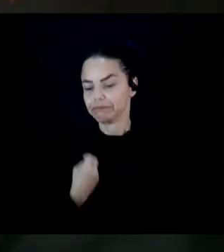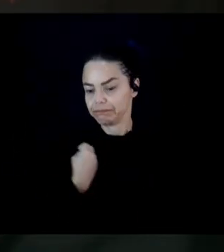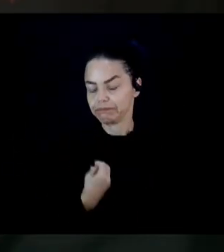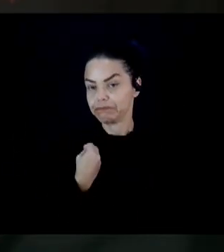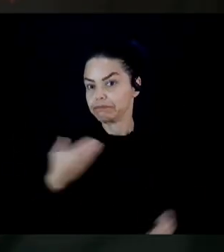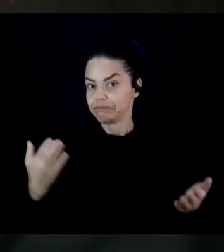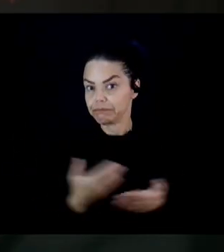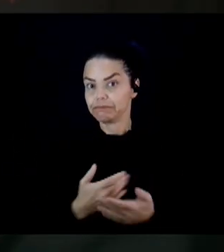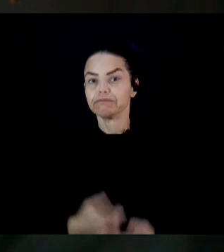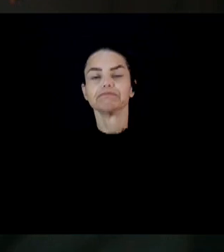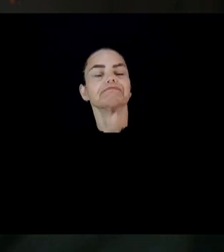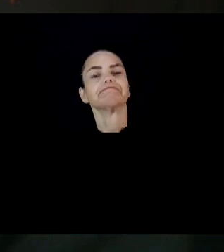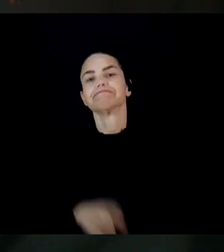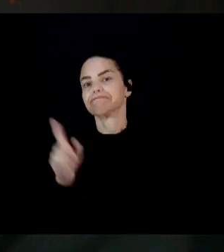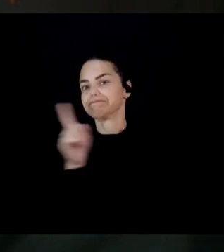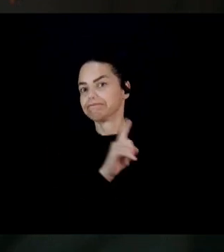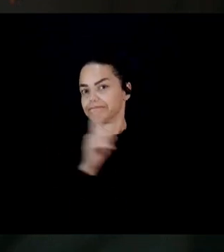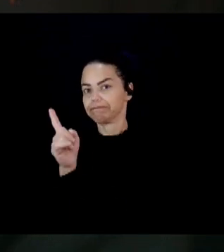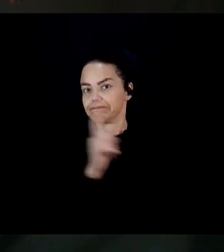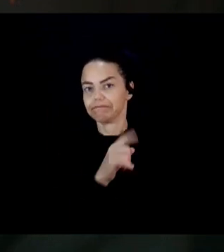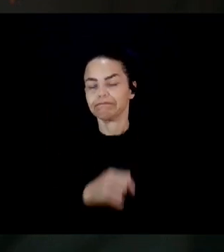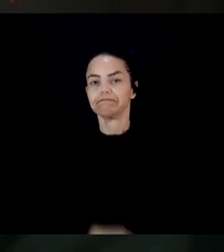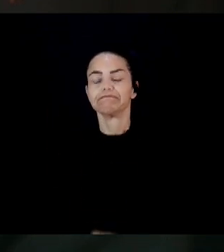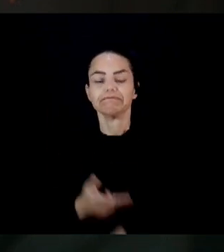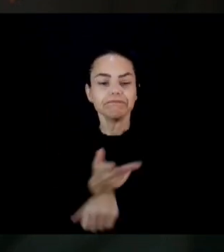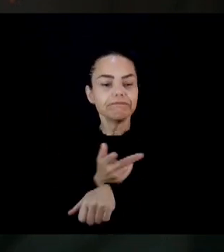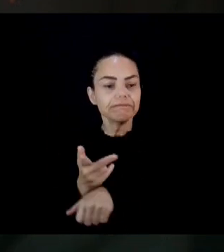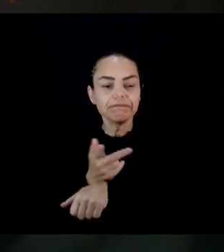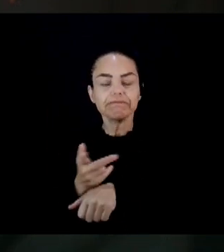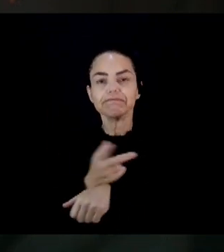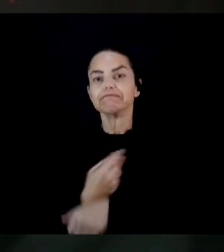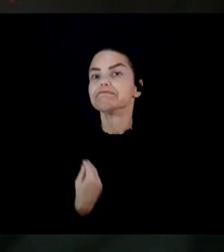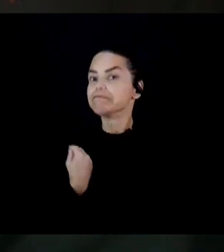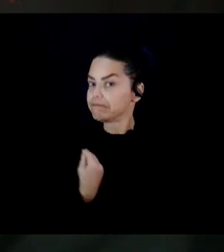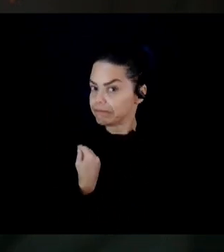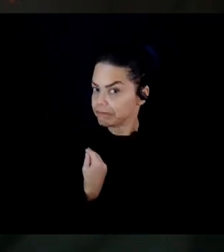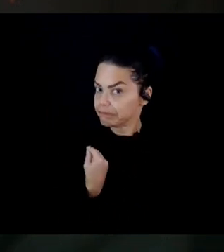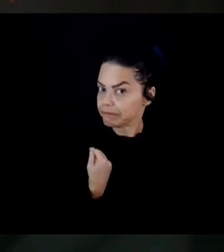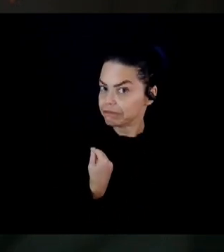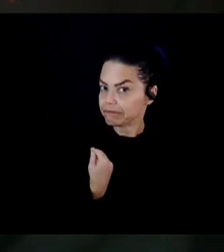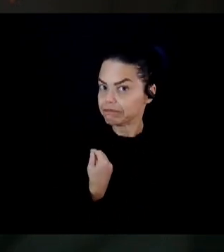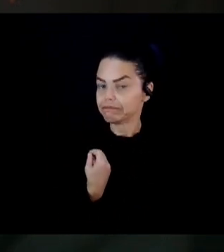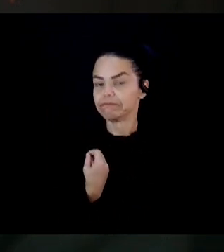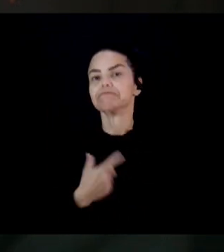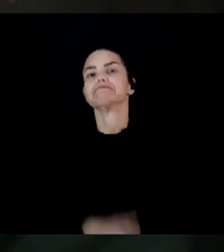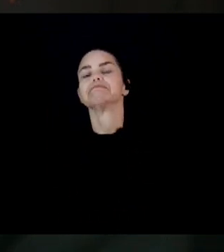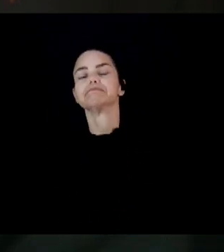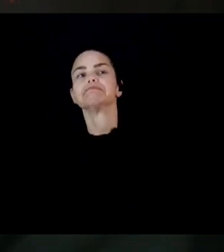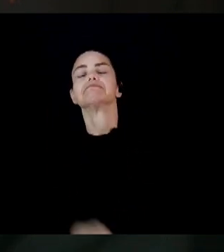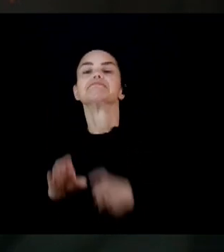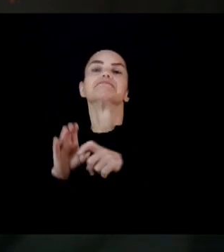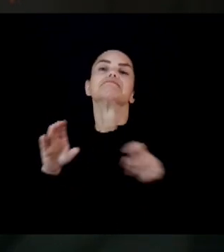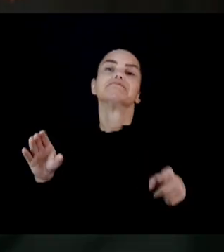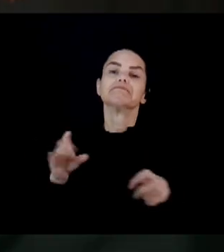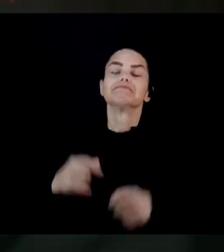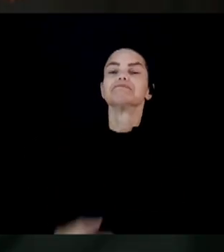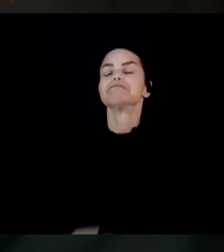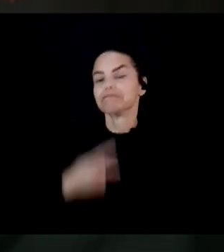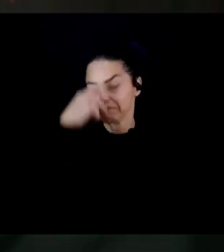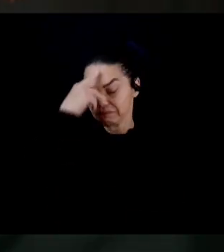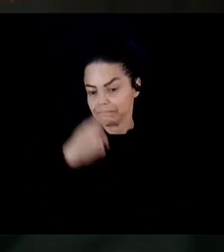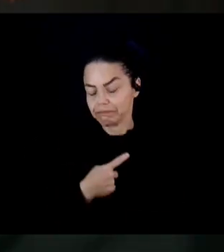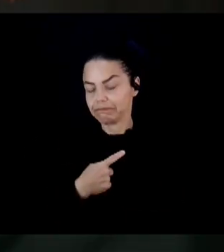isso já não basta. O que se busca é viver mais, sem abrir mão da independência, da saúde mental,